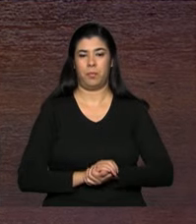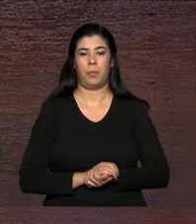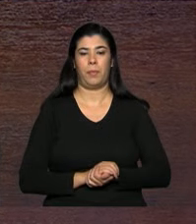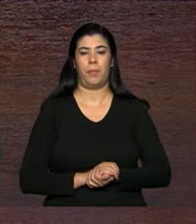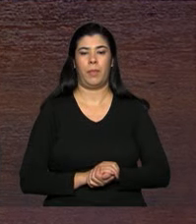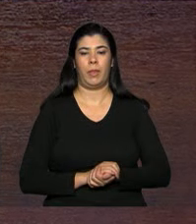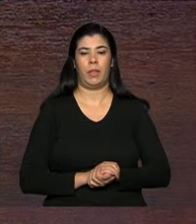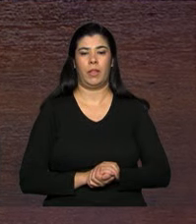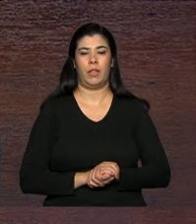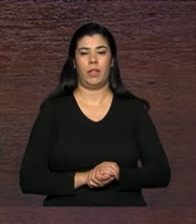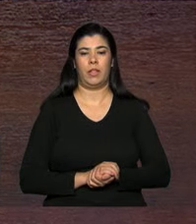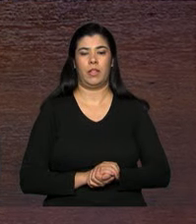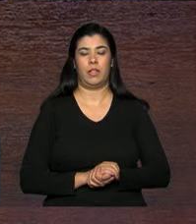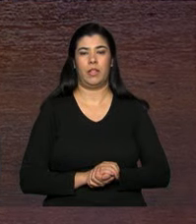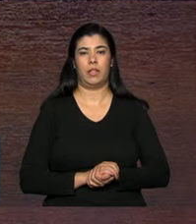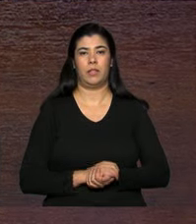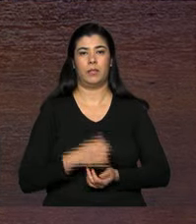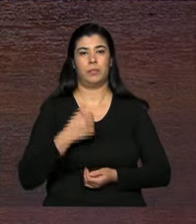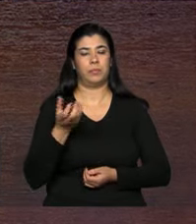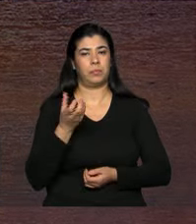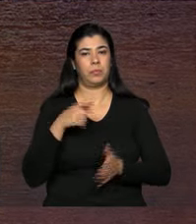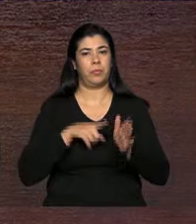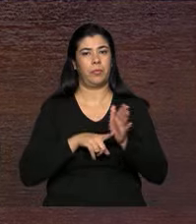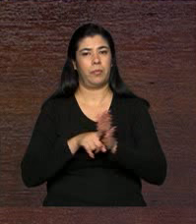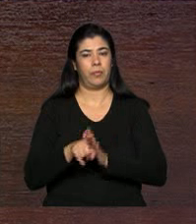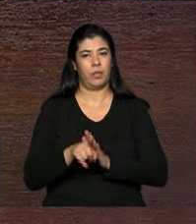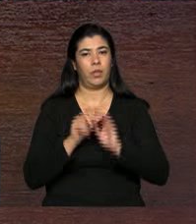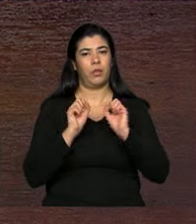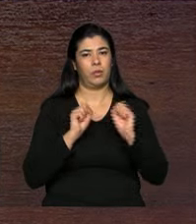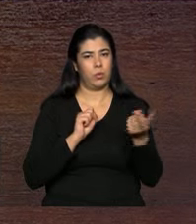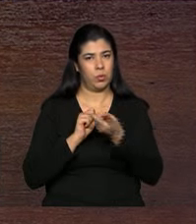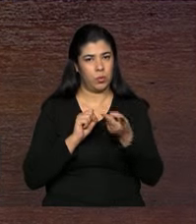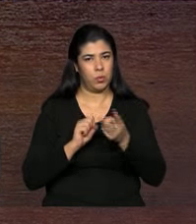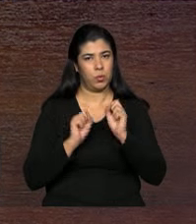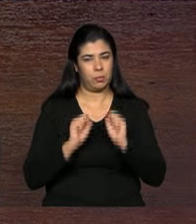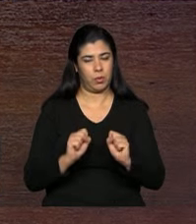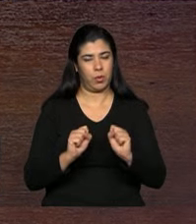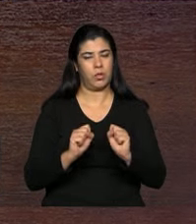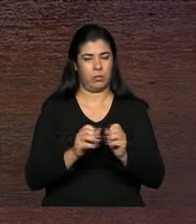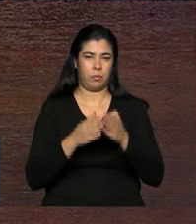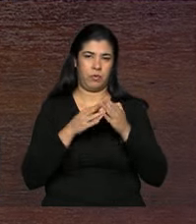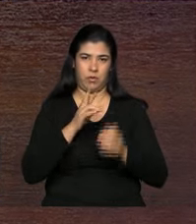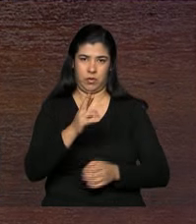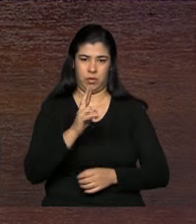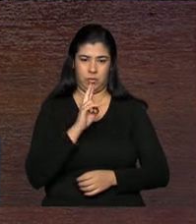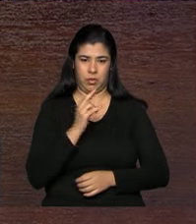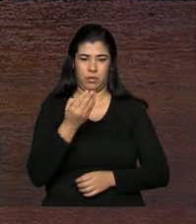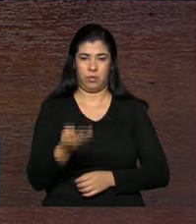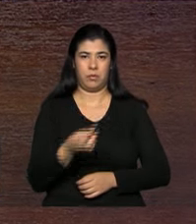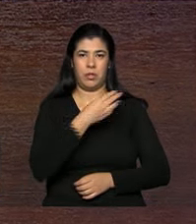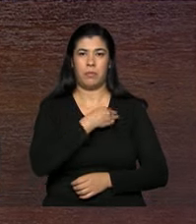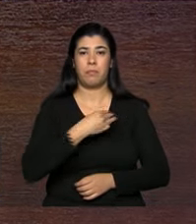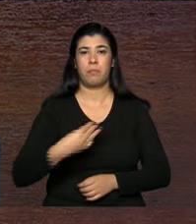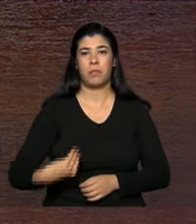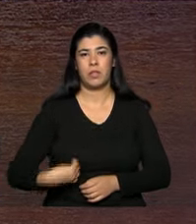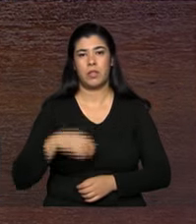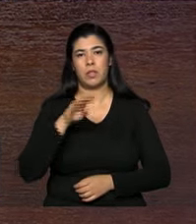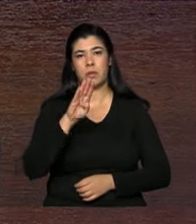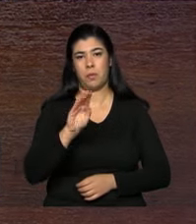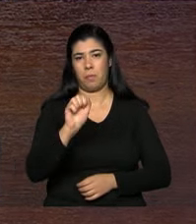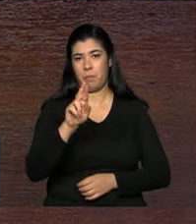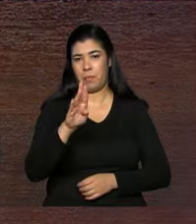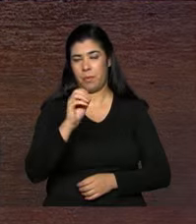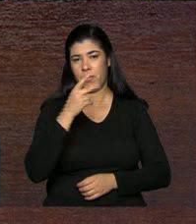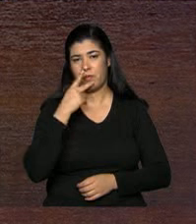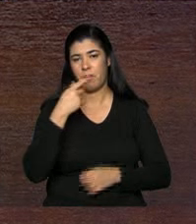Ok eh eu gostaria que os dois pudessem respondessem a essa pergunta o Ministro Barbosa falou que vai depender muito de